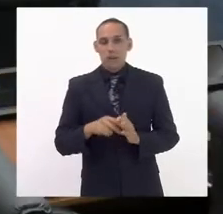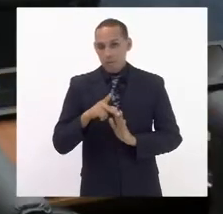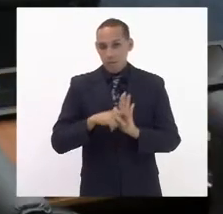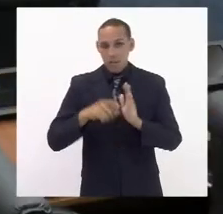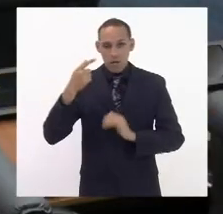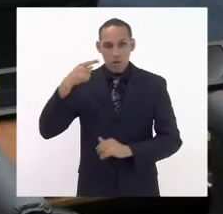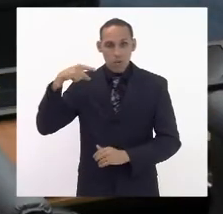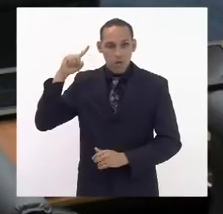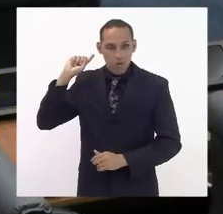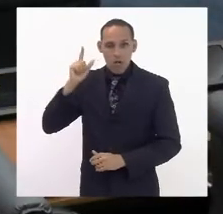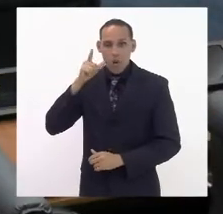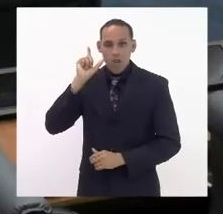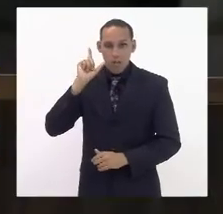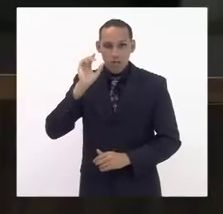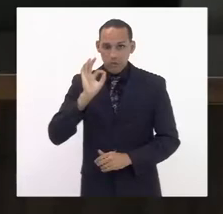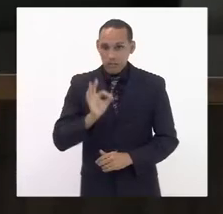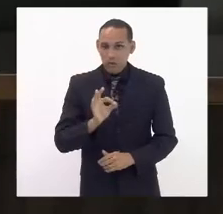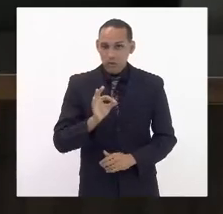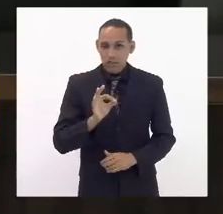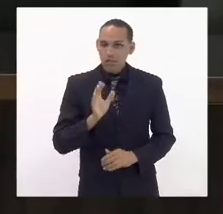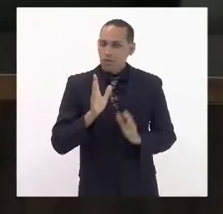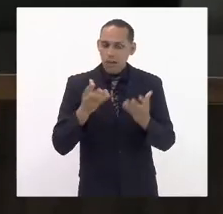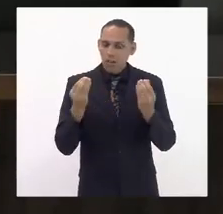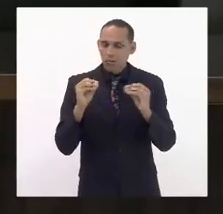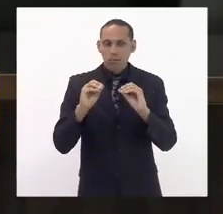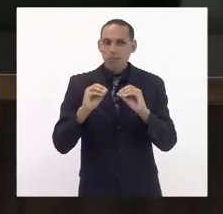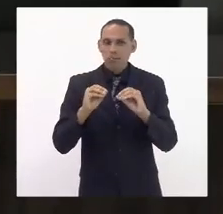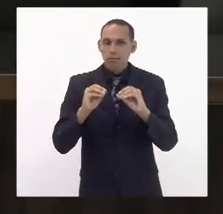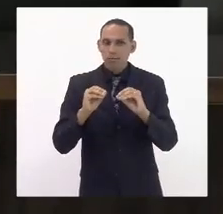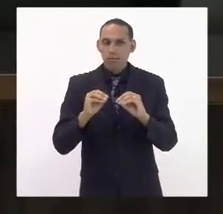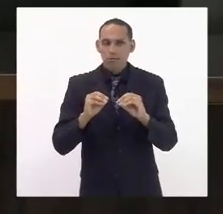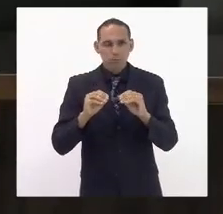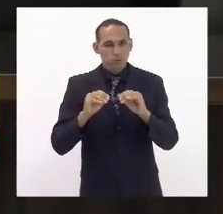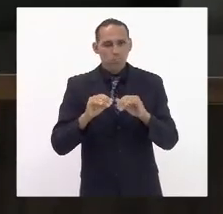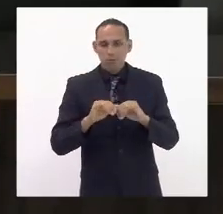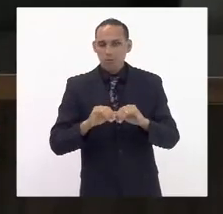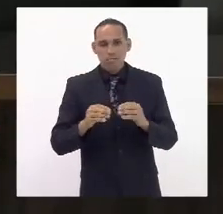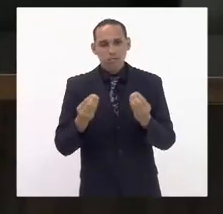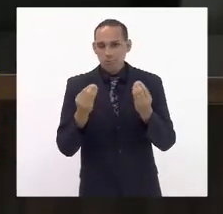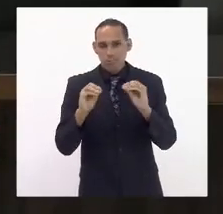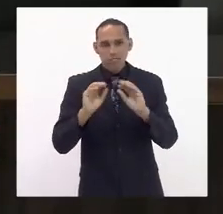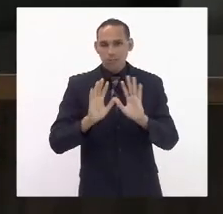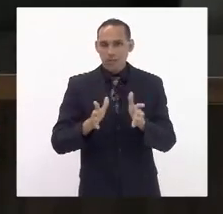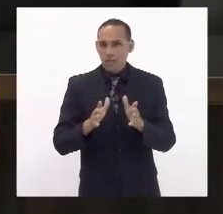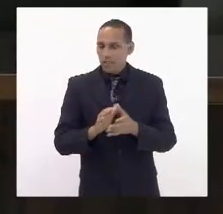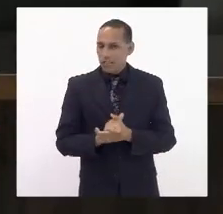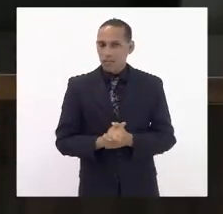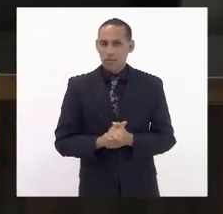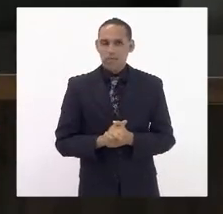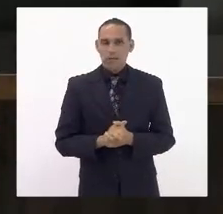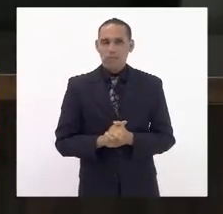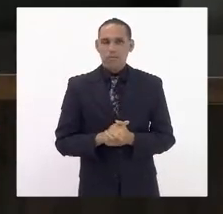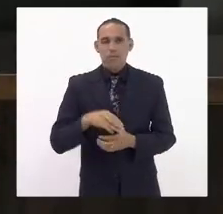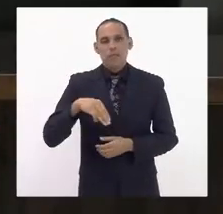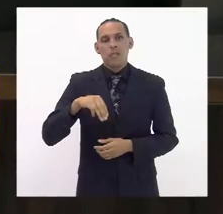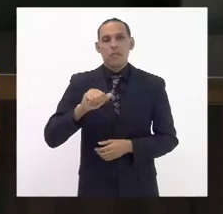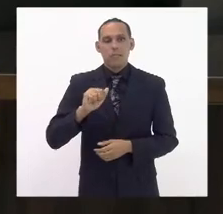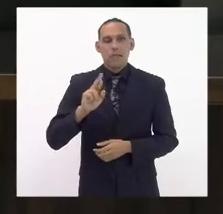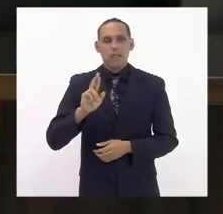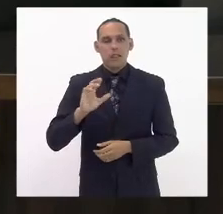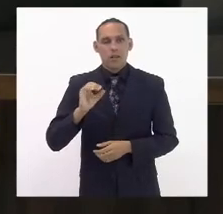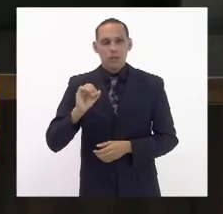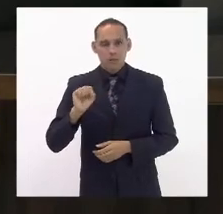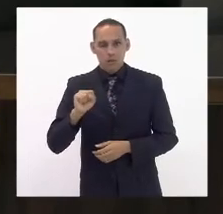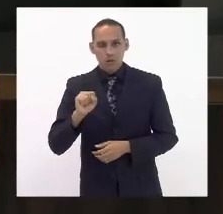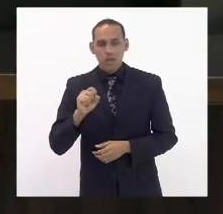ontem? Já publicou, já foi pro Palácio. Vamos tentar ajustar. Marquinhos. Deputado Luiz